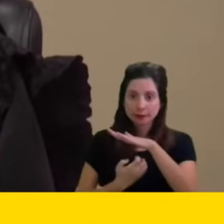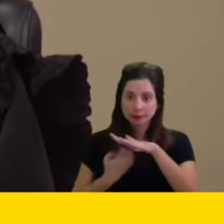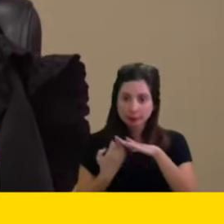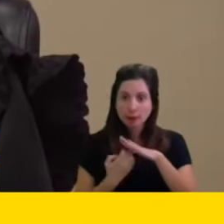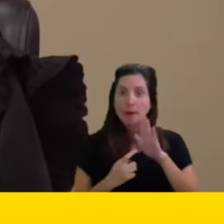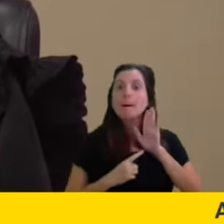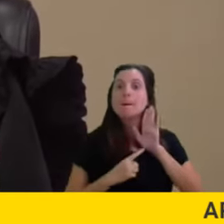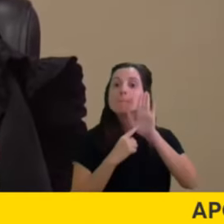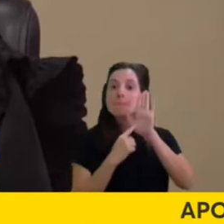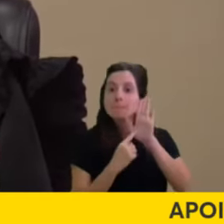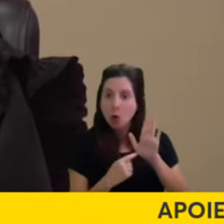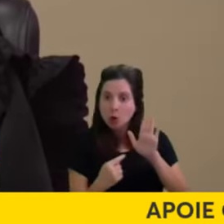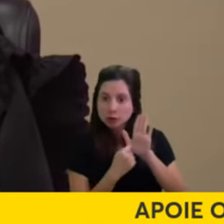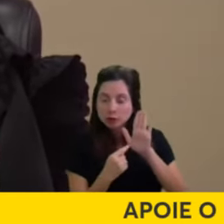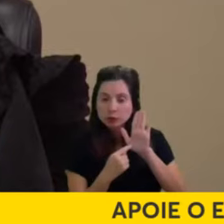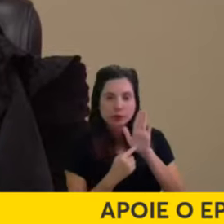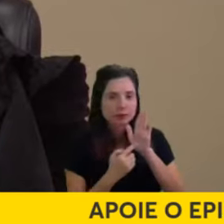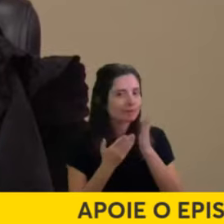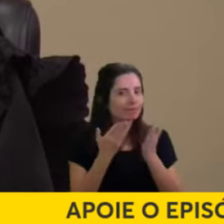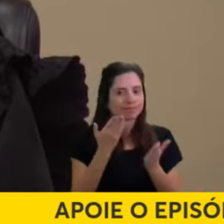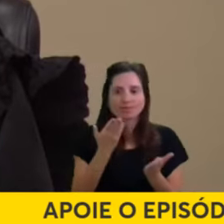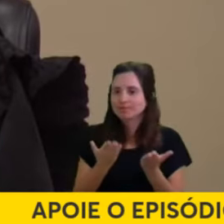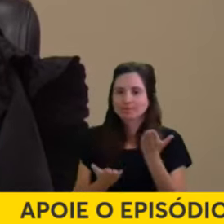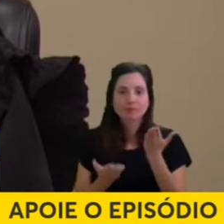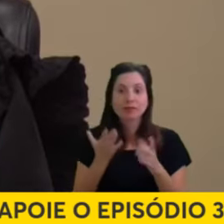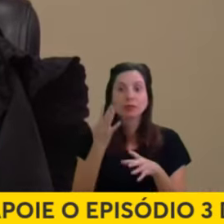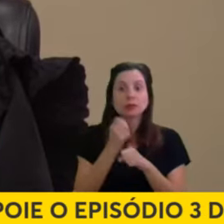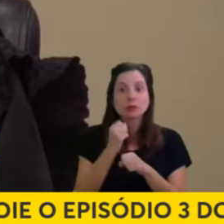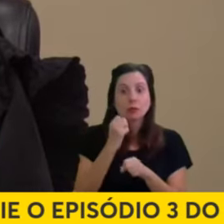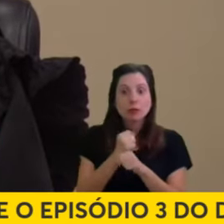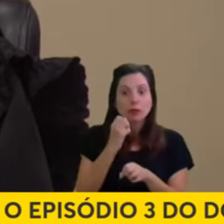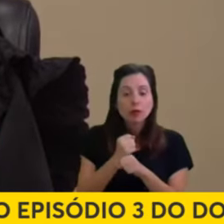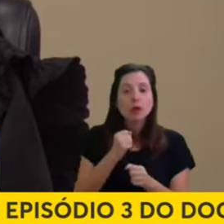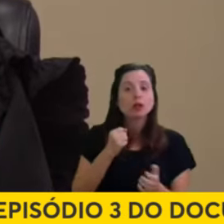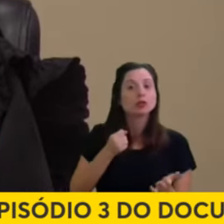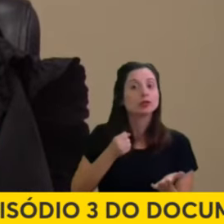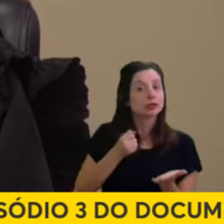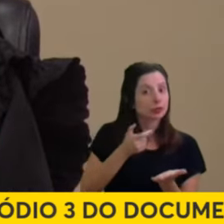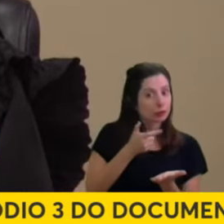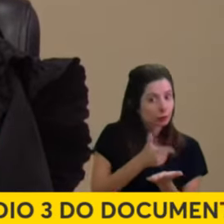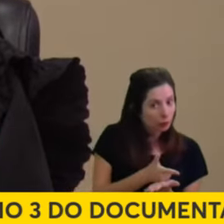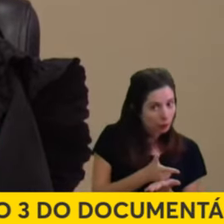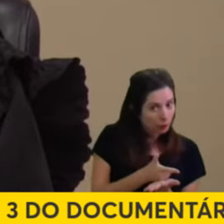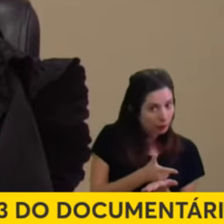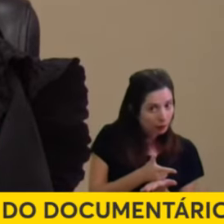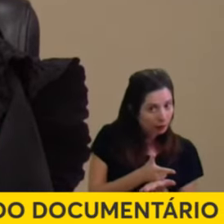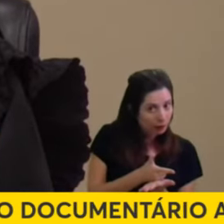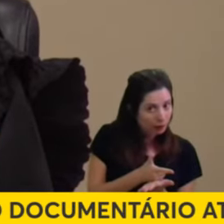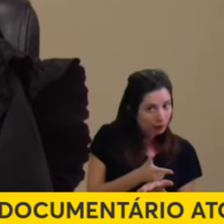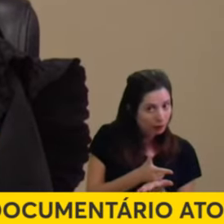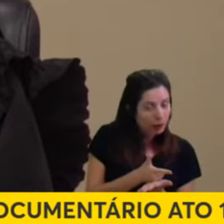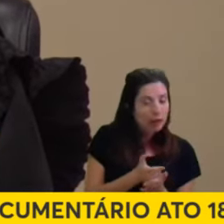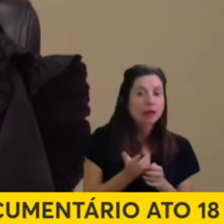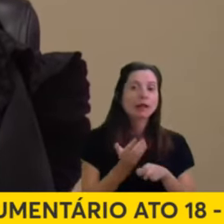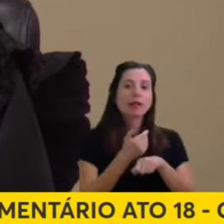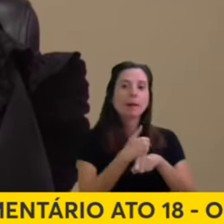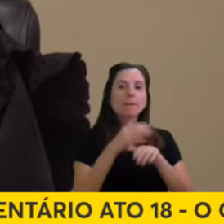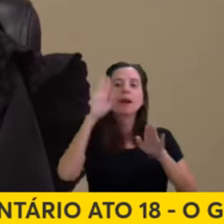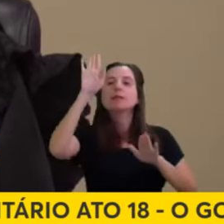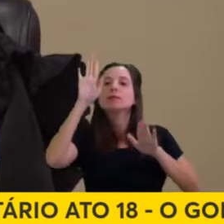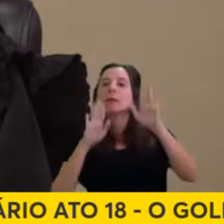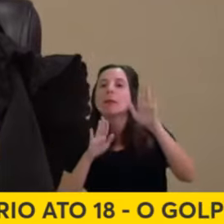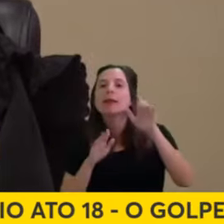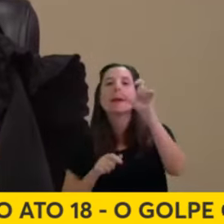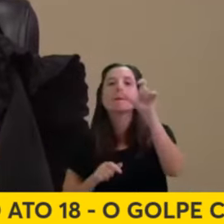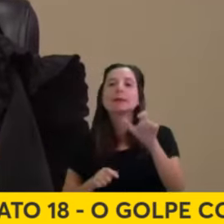então desproporcional somar o valor total de compra definitivo de bem a pré-campanha dos investigados quando